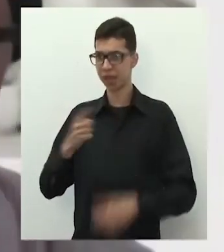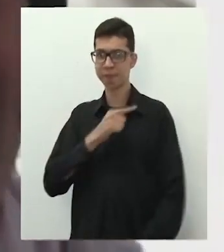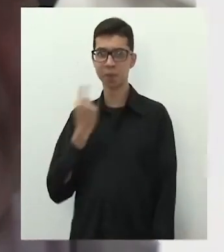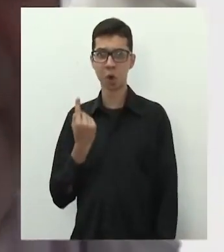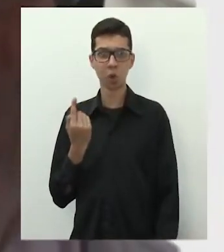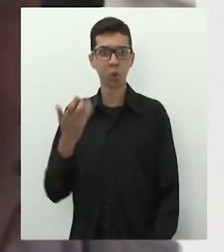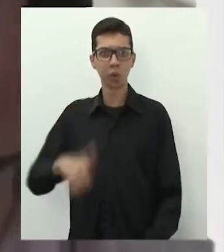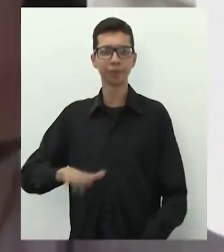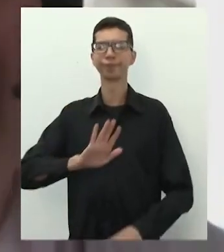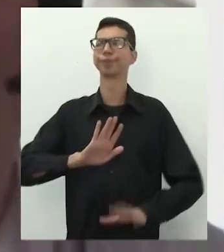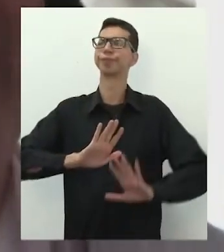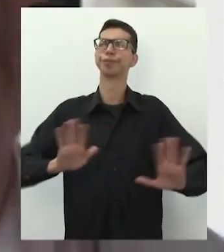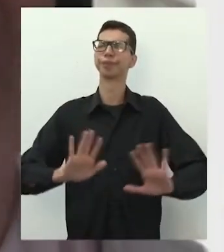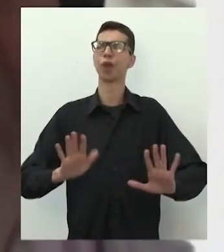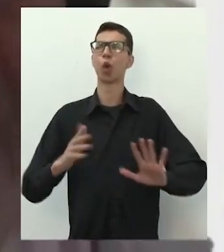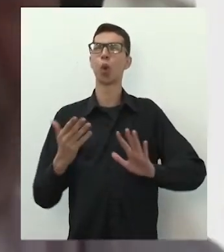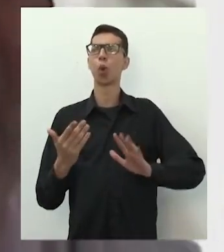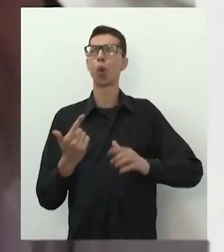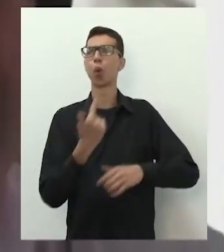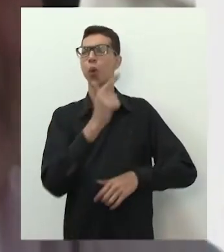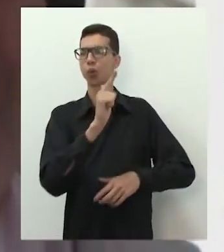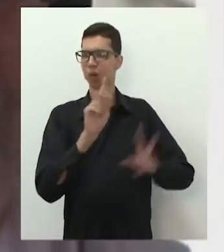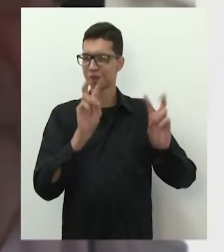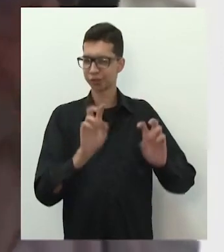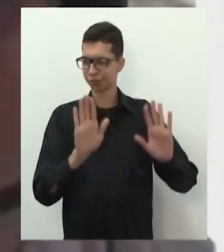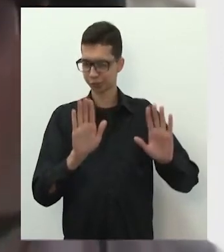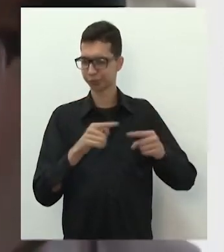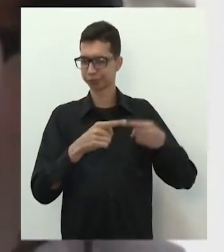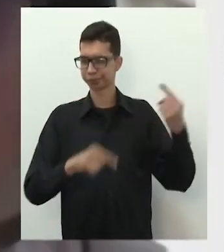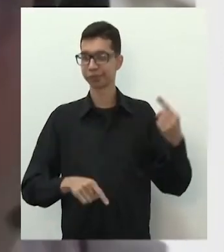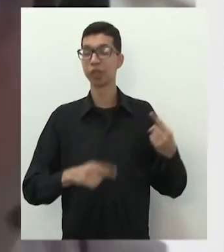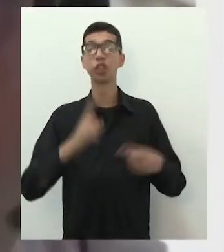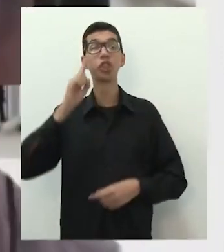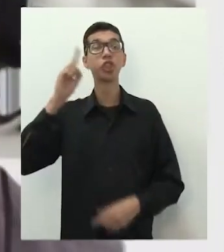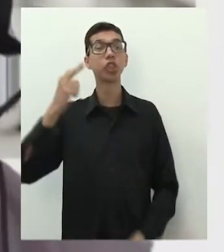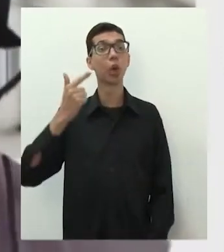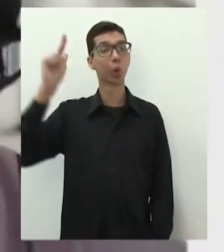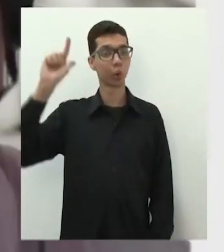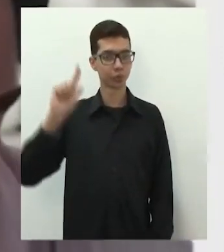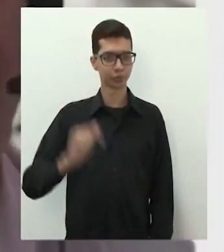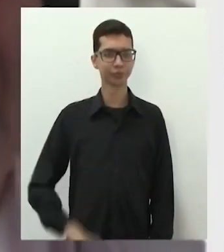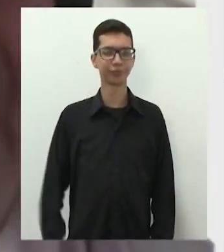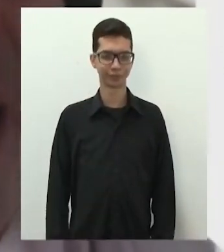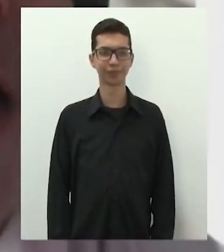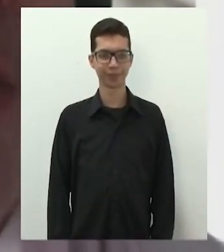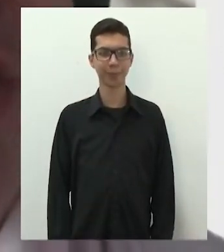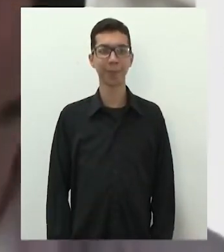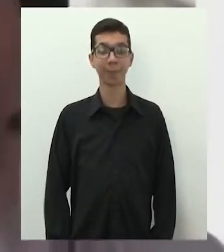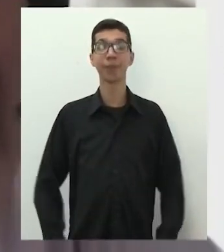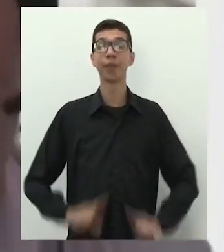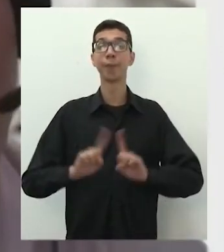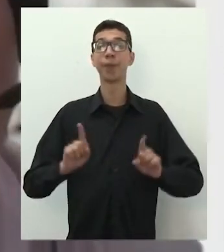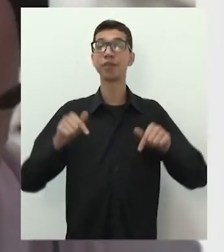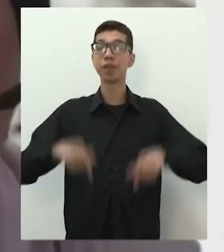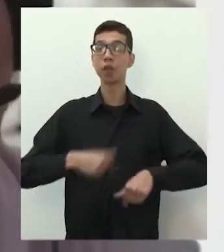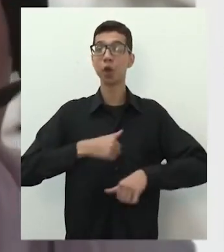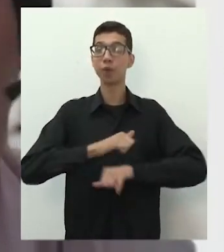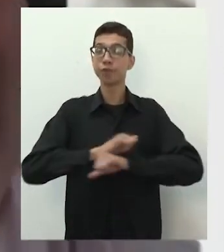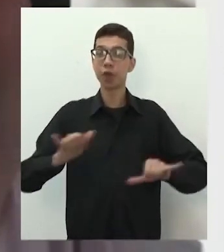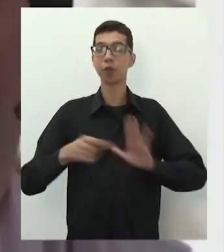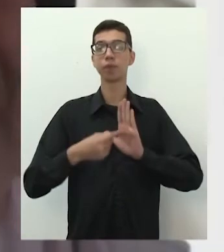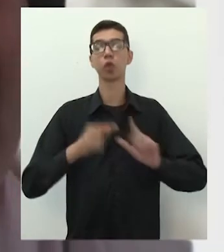claro que você não vai fazer isso, e começar a olhar com carinho os antebraços das meninas, você vai encontrar hoje, mais ou menos, sem querer